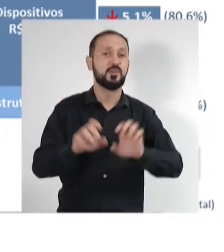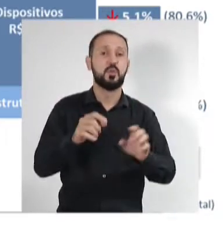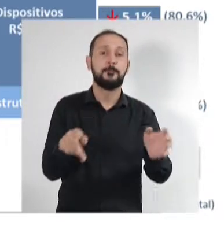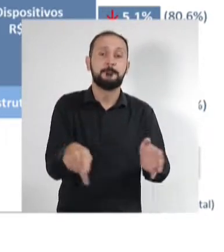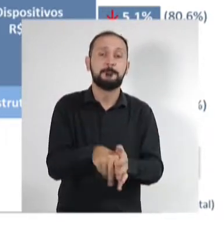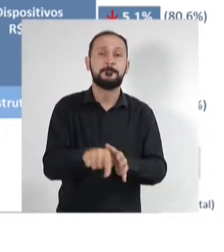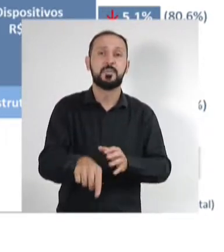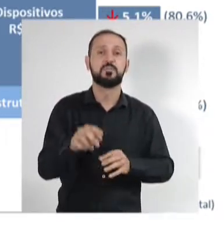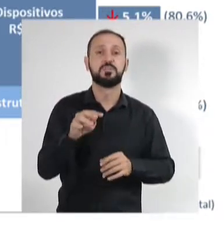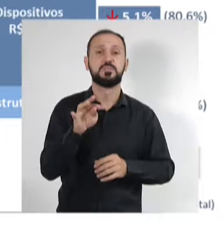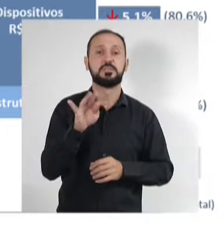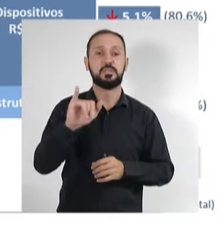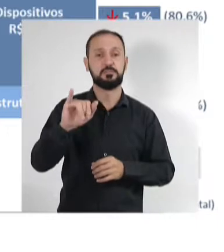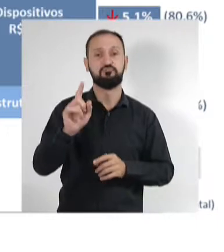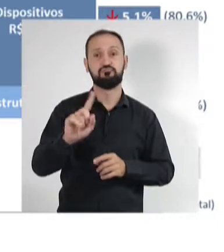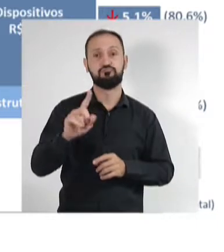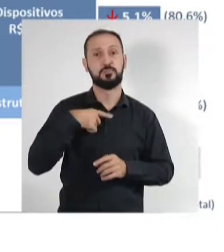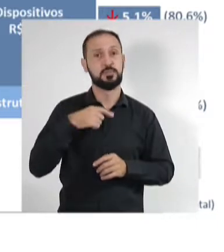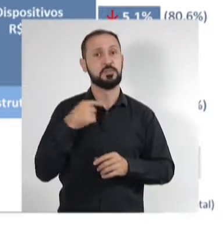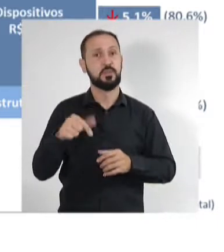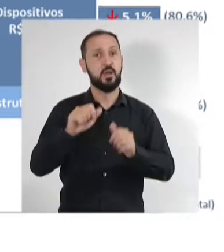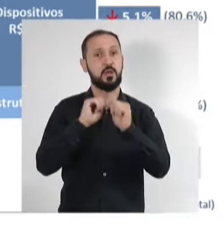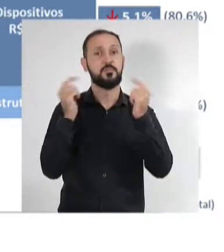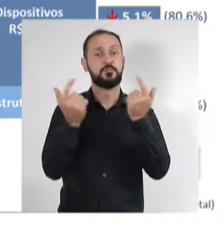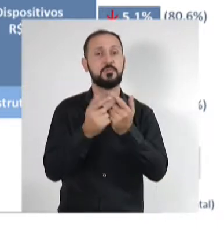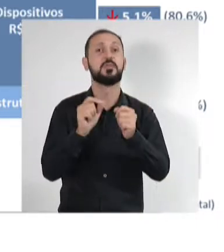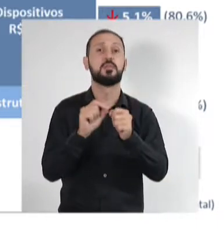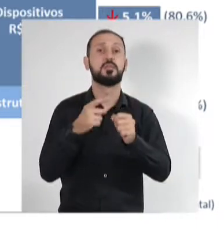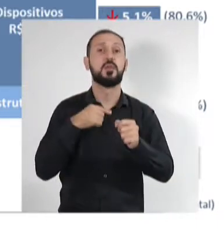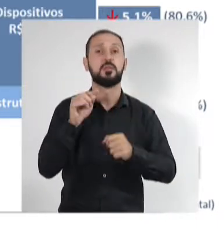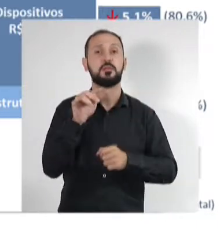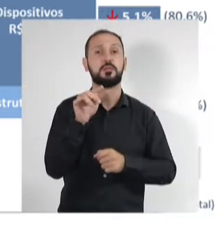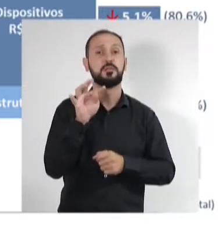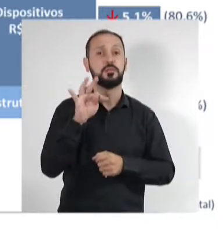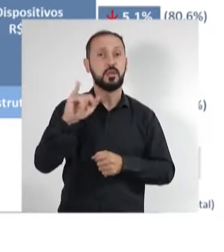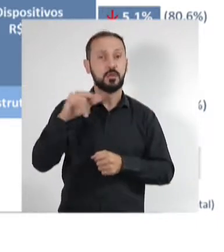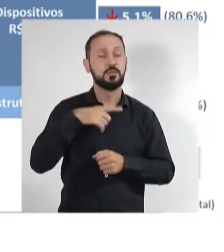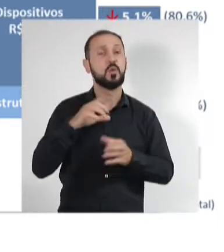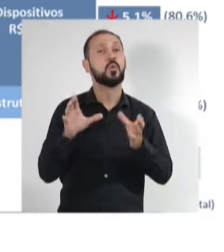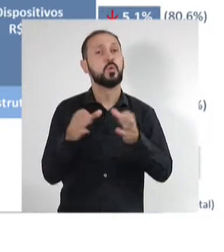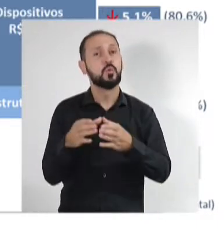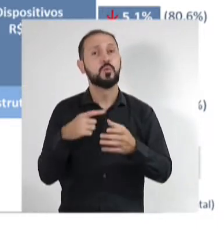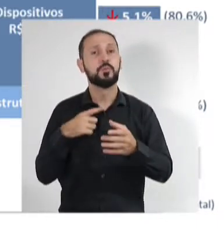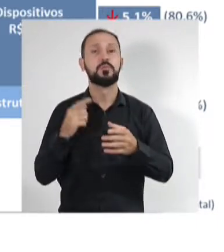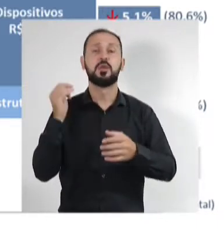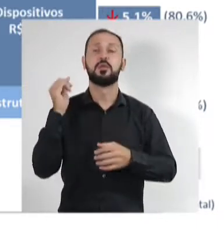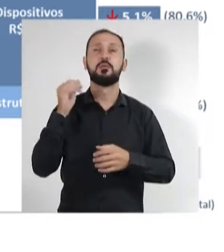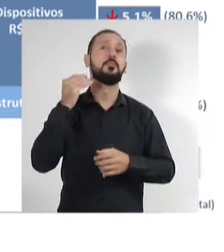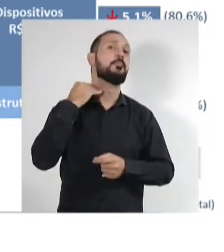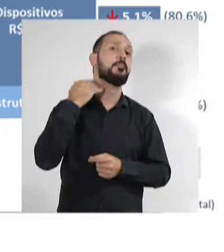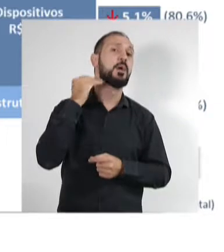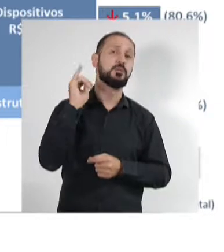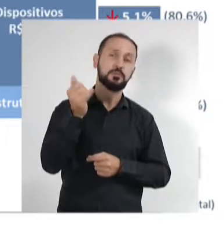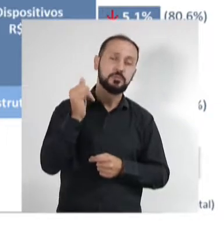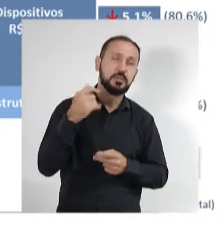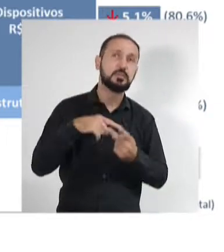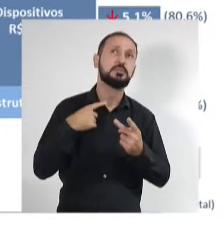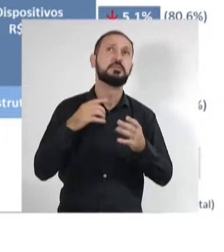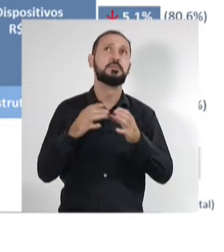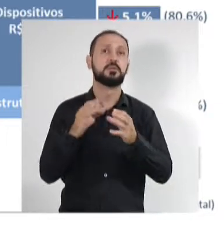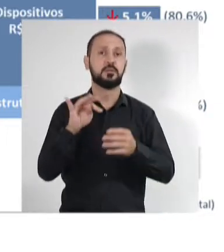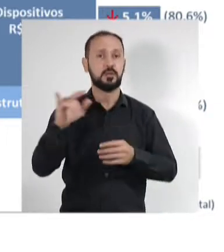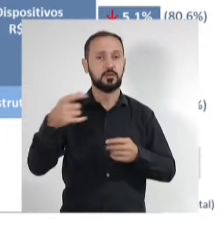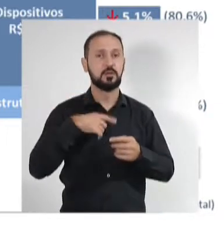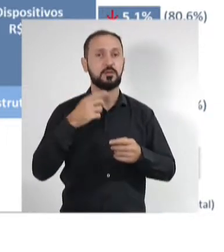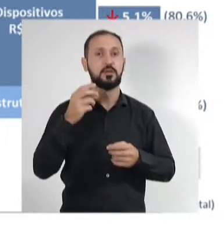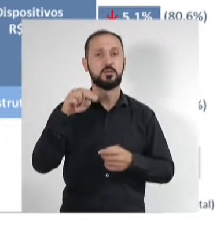e isso está acontecendo cada vez mais. Essa Assembleia Legislativa produz TI, tem corpo de TI, um banco tem TI, mas não é empresa de TI, a Nestlé